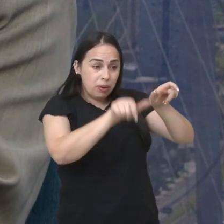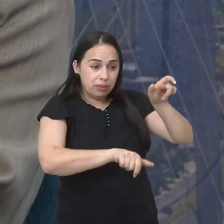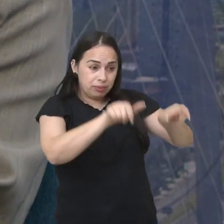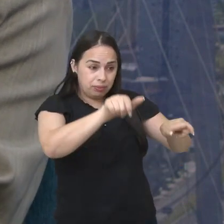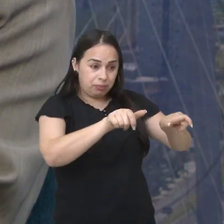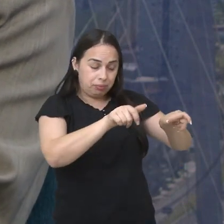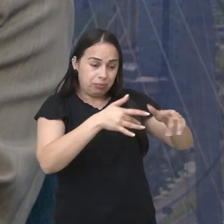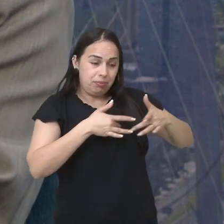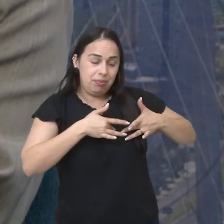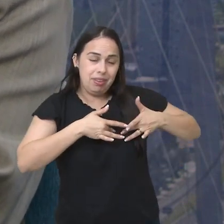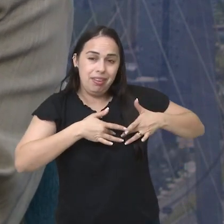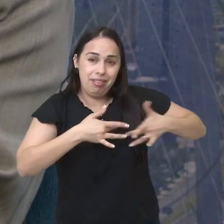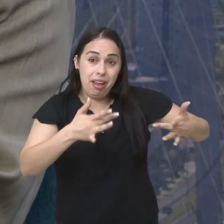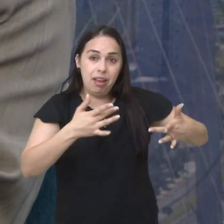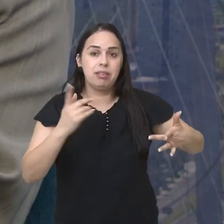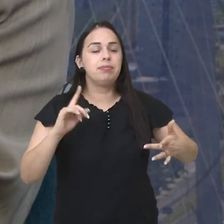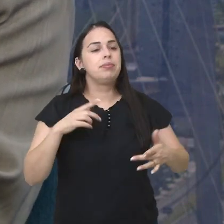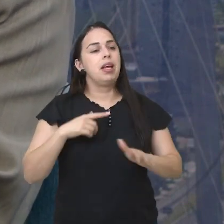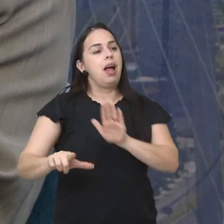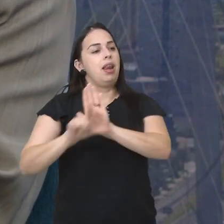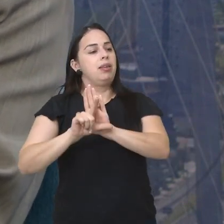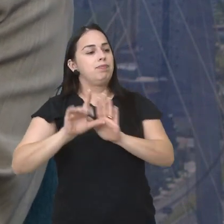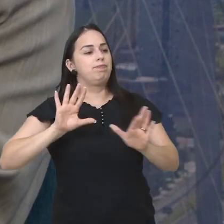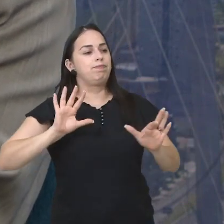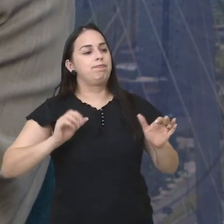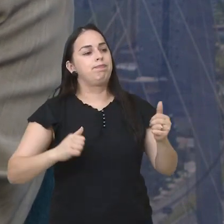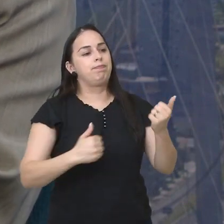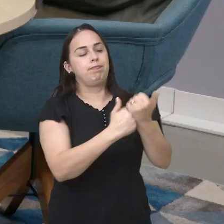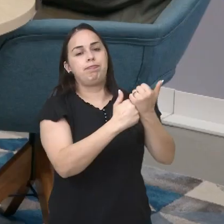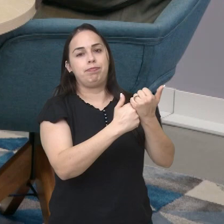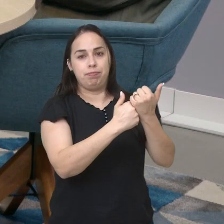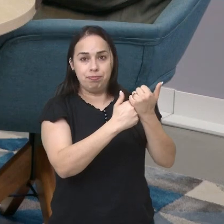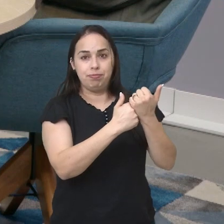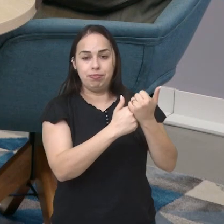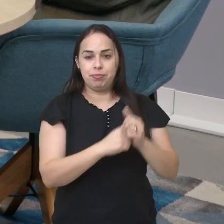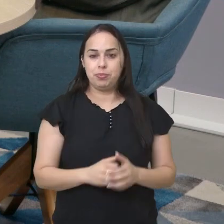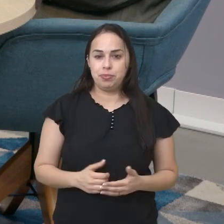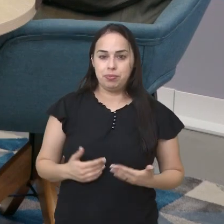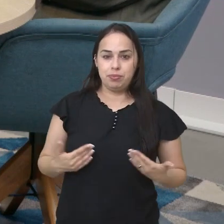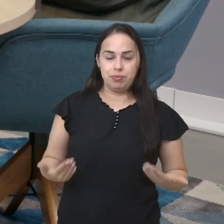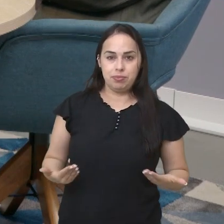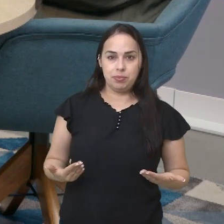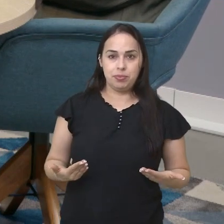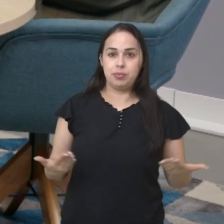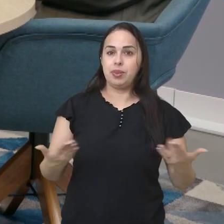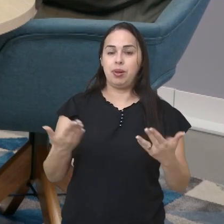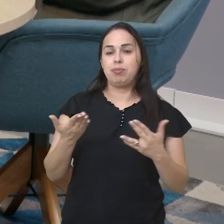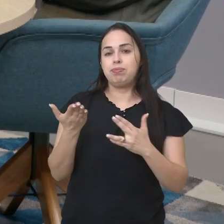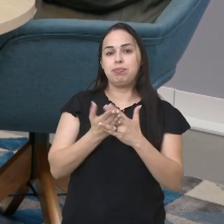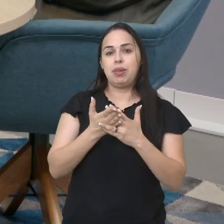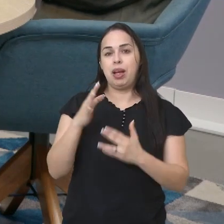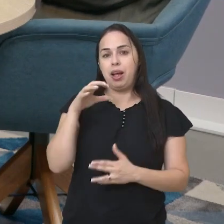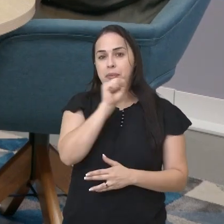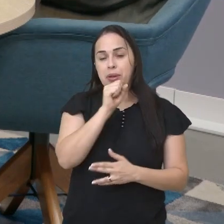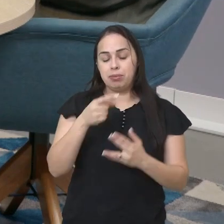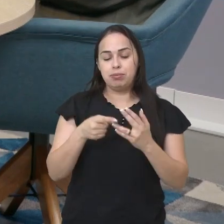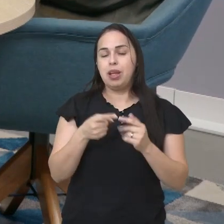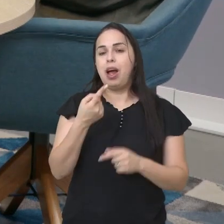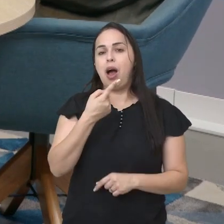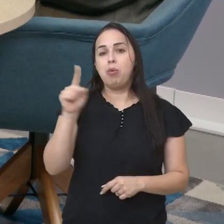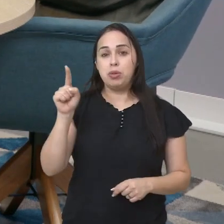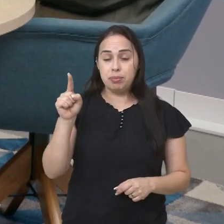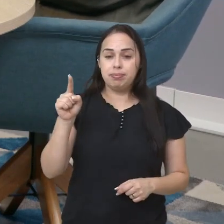ou o dinheiro dele em algo seguro, firme. Tá joia. A gente vai fazer mais uma pausa, a nossa última pausa de